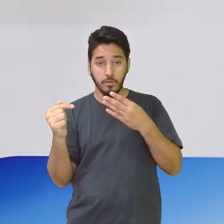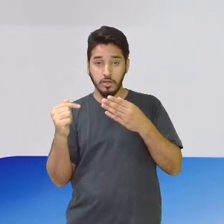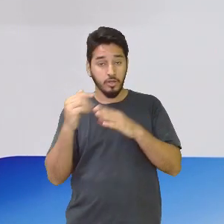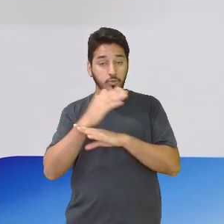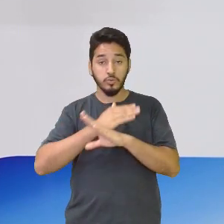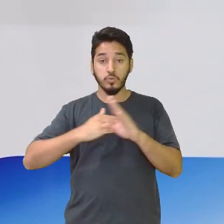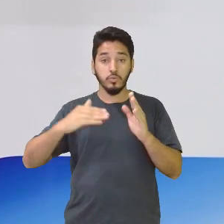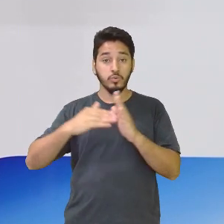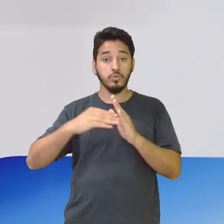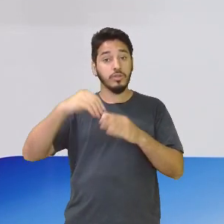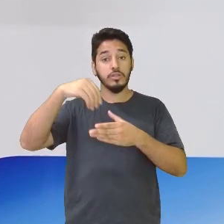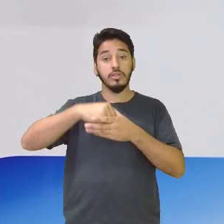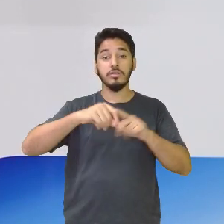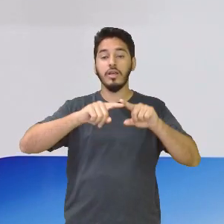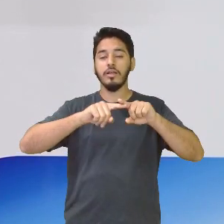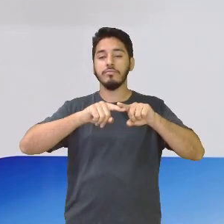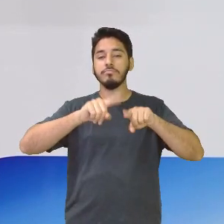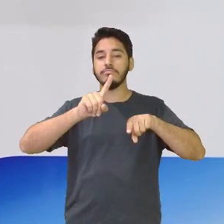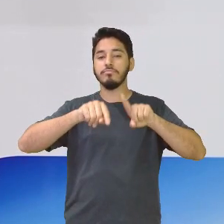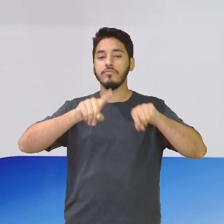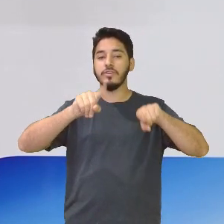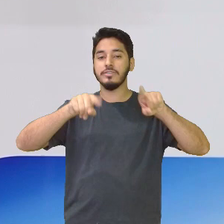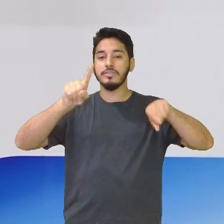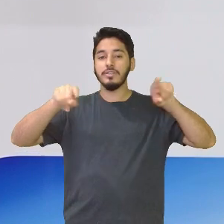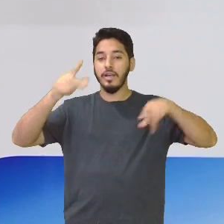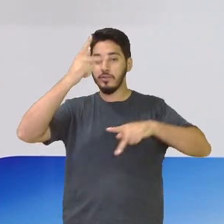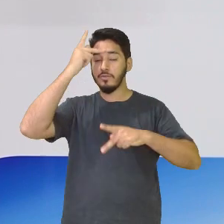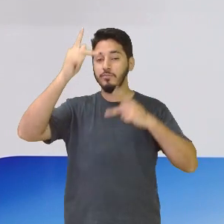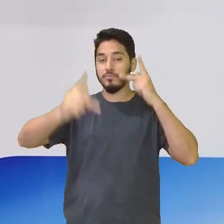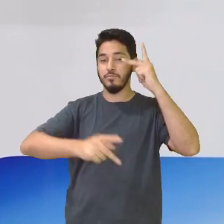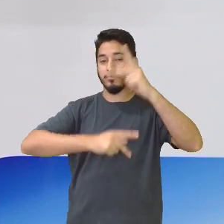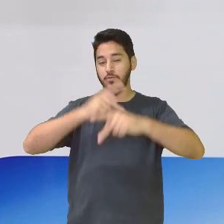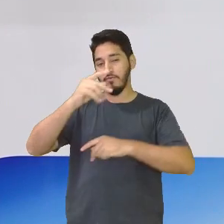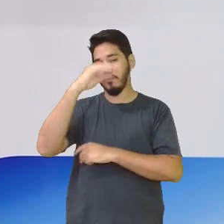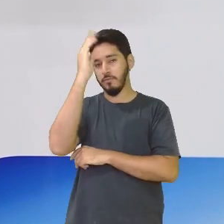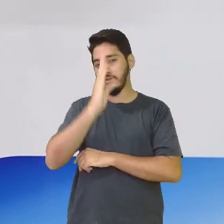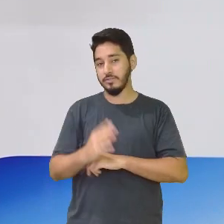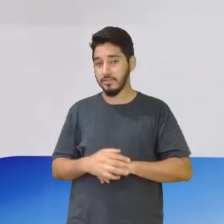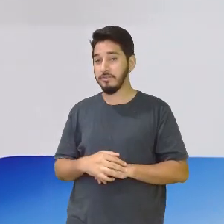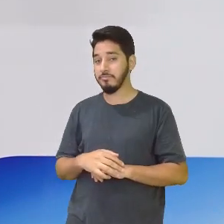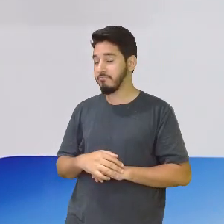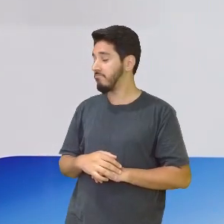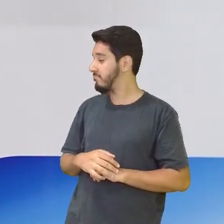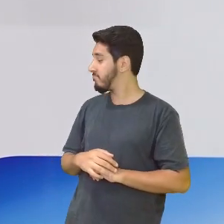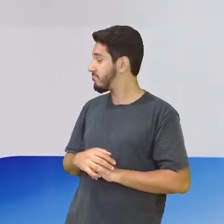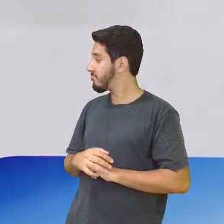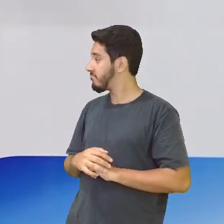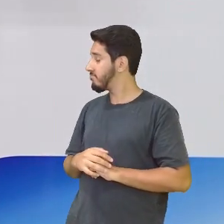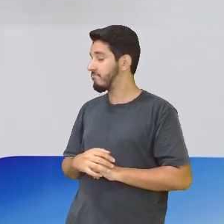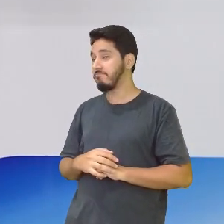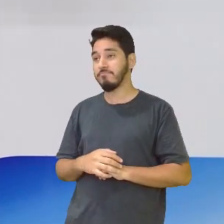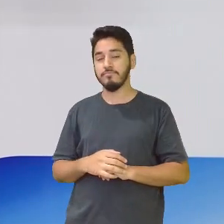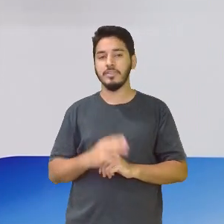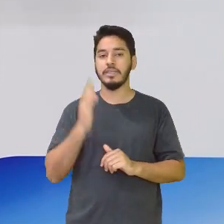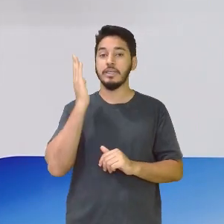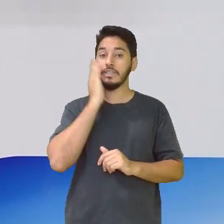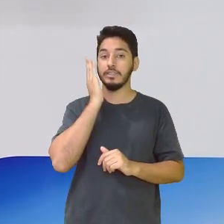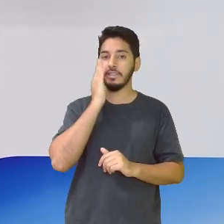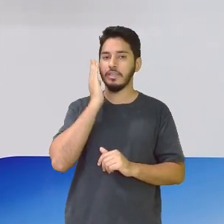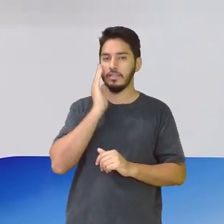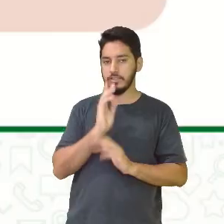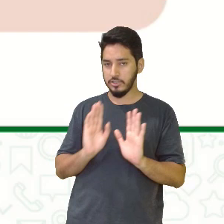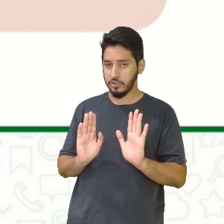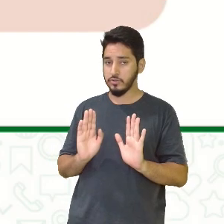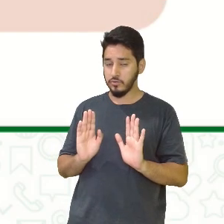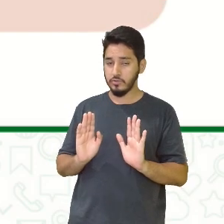grande diversidade do povo brasileiro. Visto isso, olha